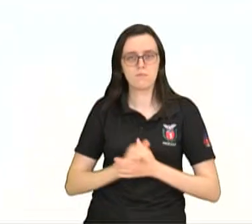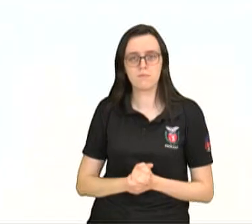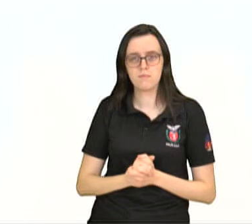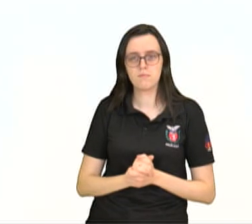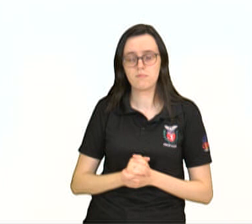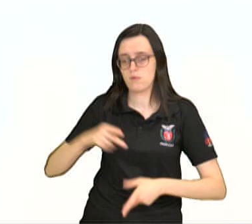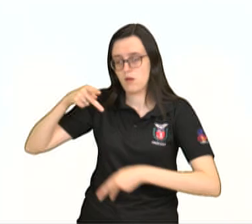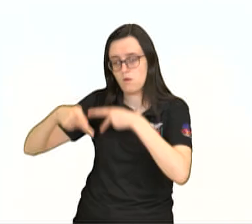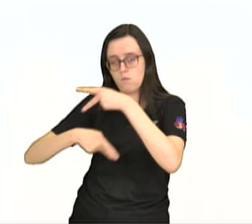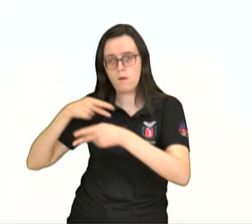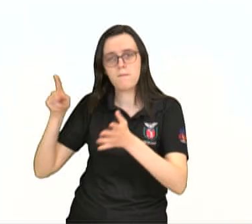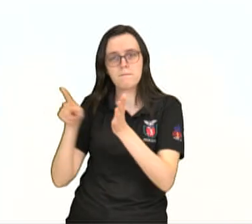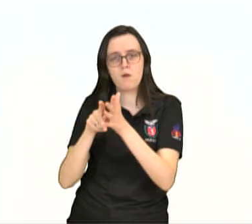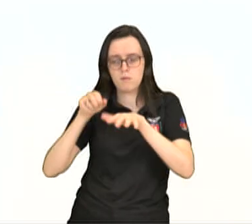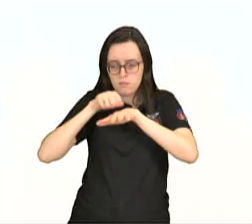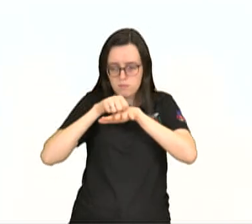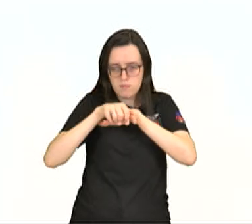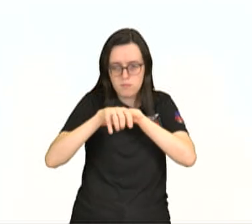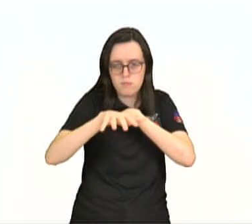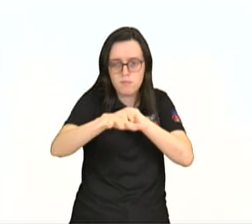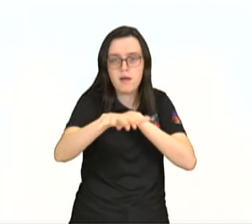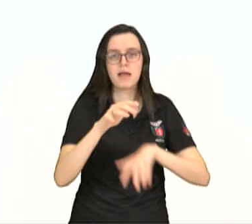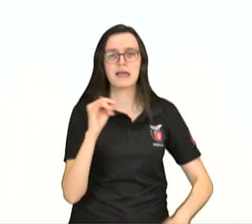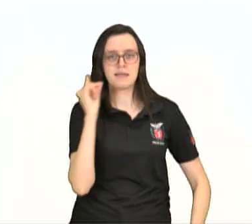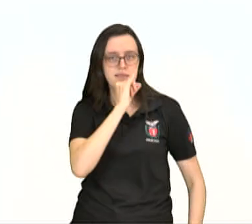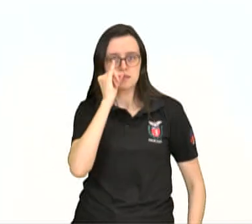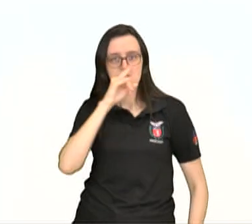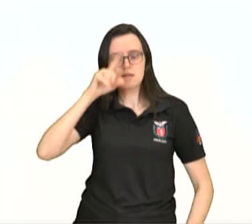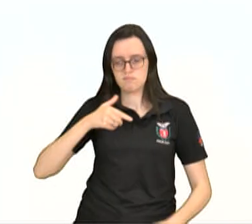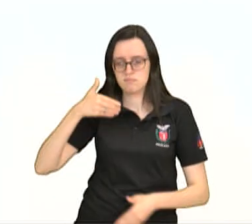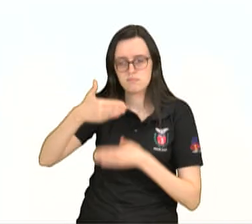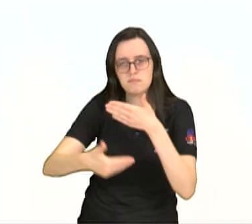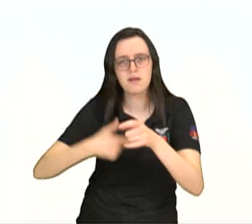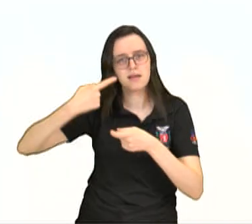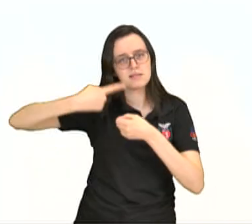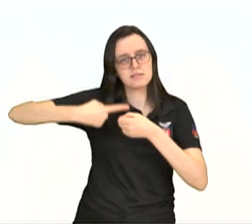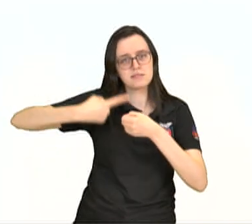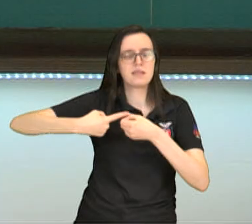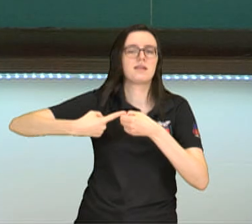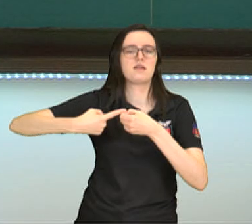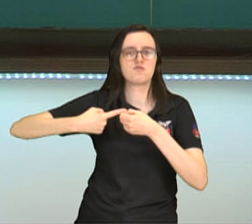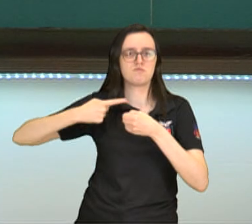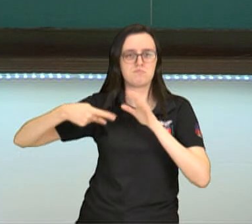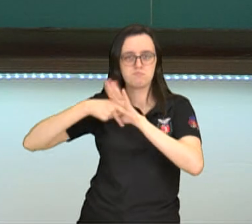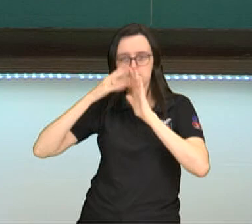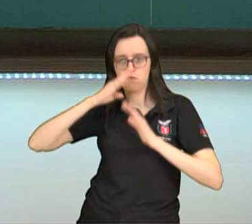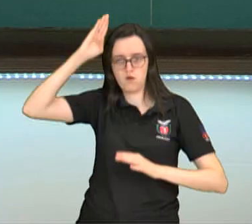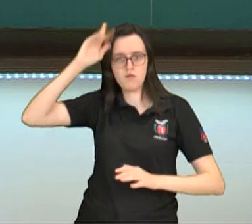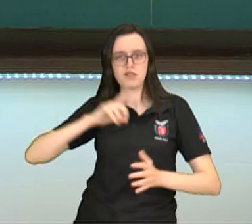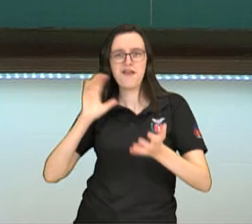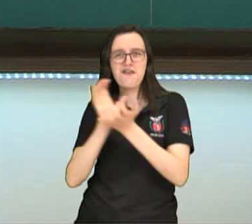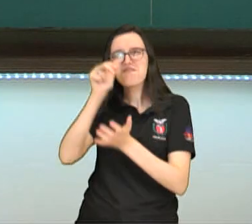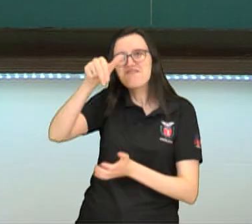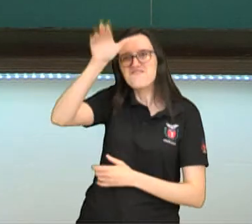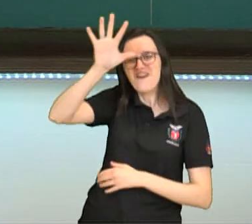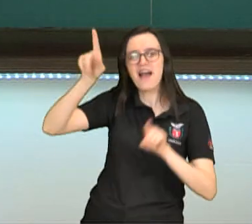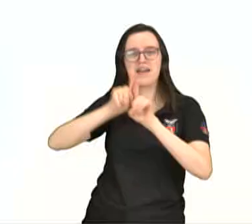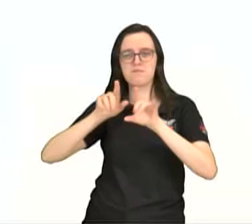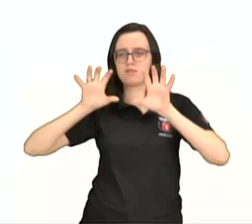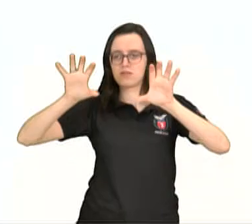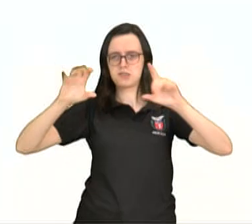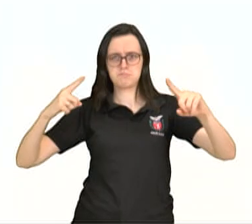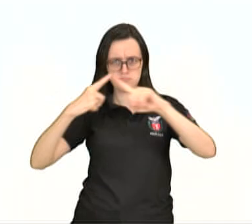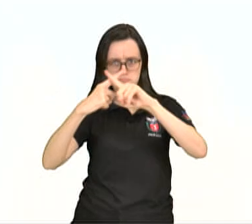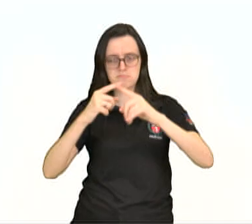Os povos da Península Itálica, seus envolvimentos com a cidade de Roma, né, os etruscos, latinos e sabinos, né, também.